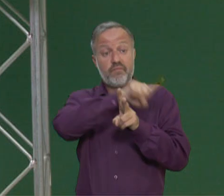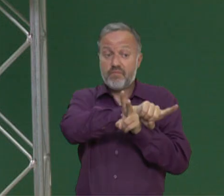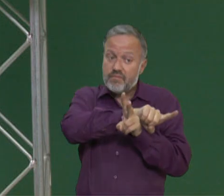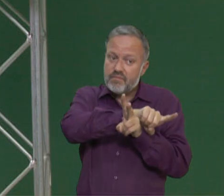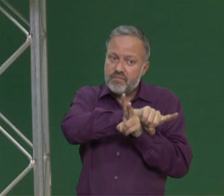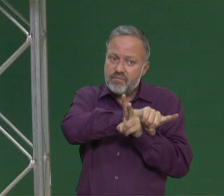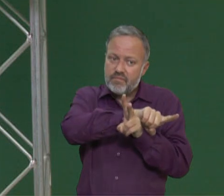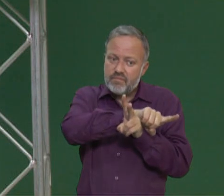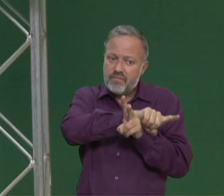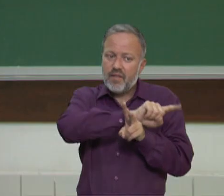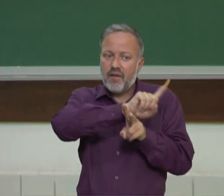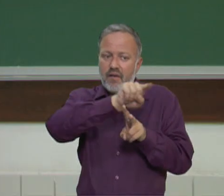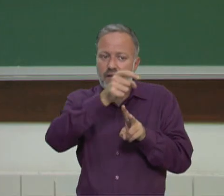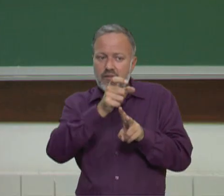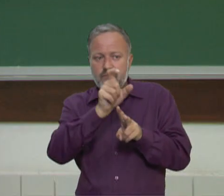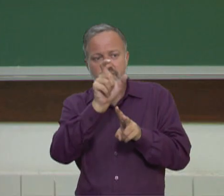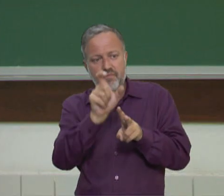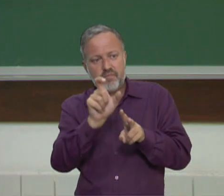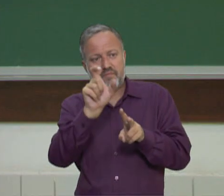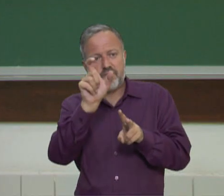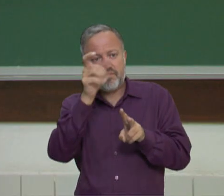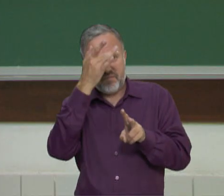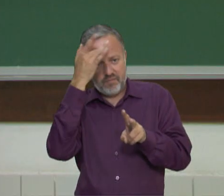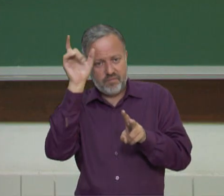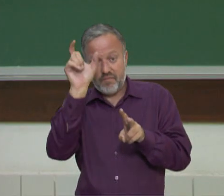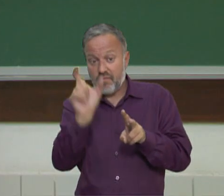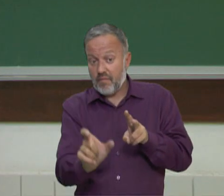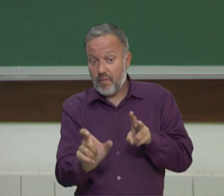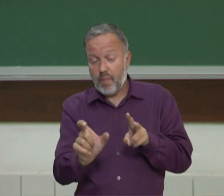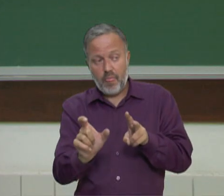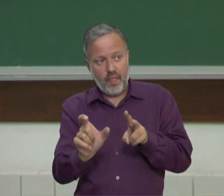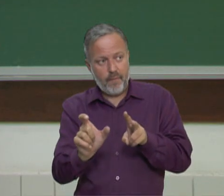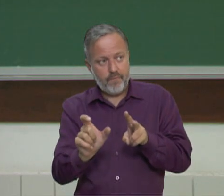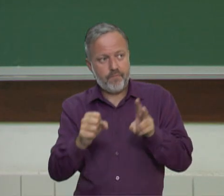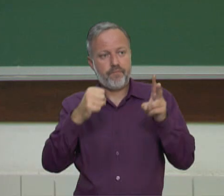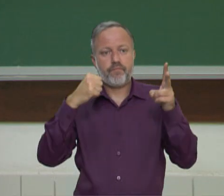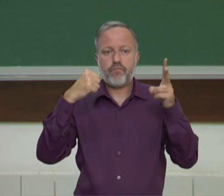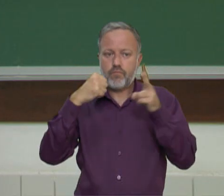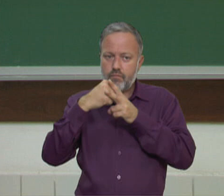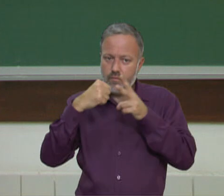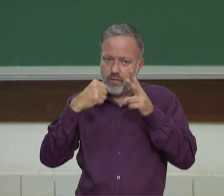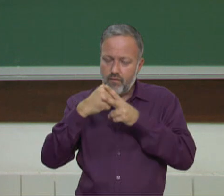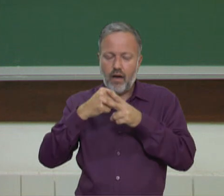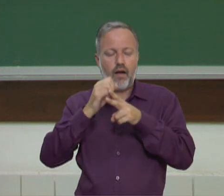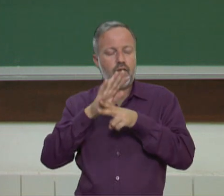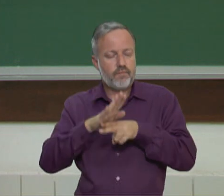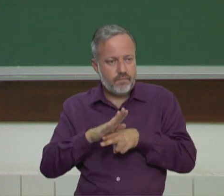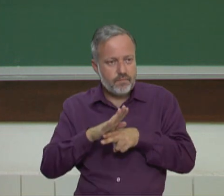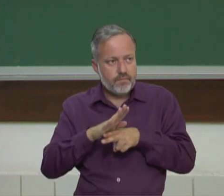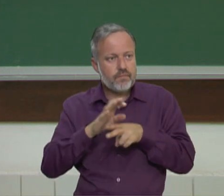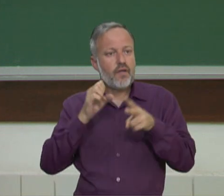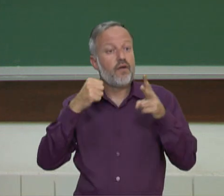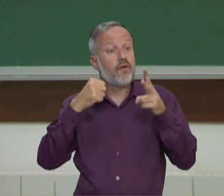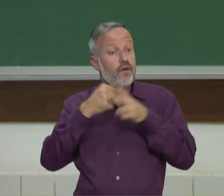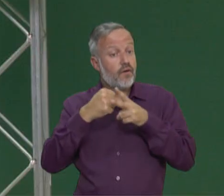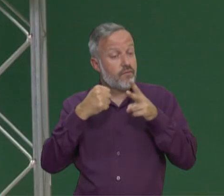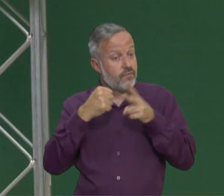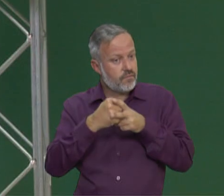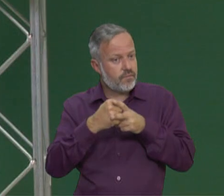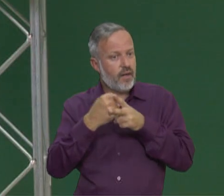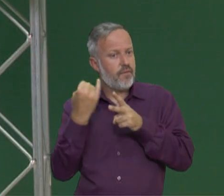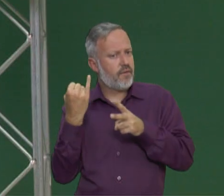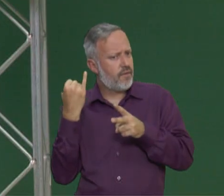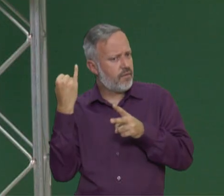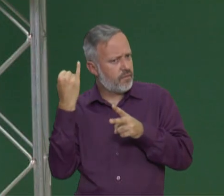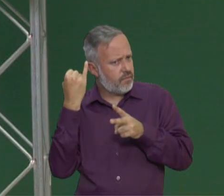então vai vir o sujeito. Mas nós temos dois verbos, o verbo auxiliar e o verbo principal.